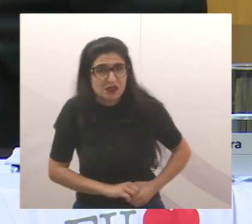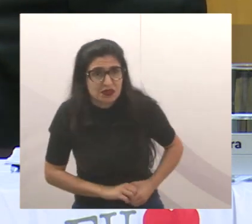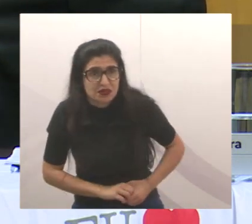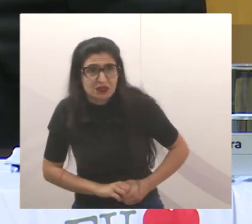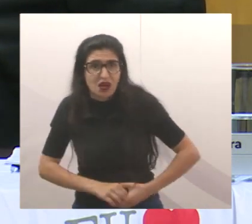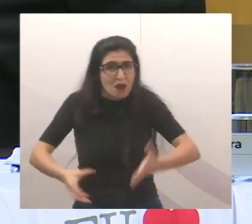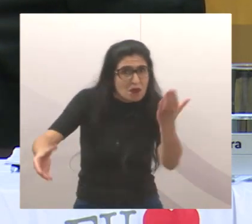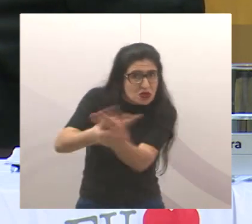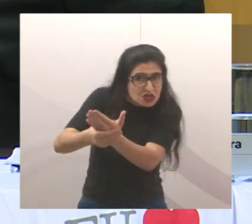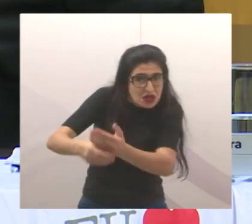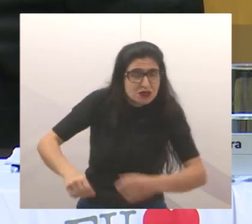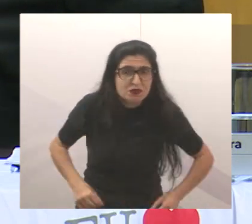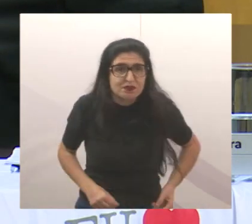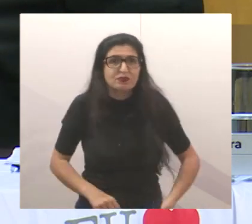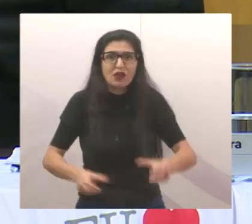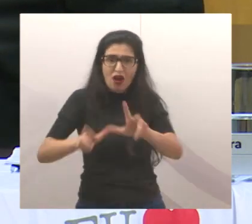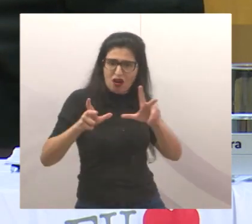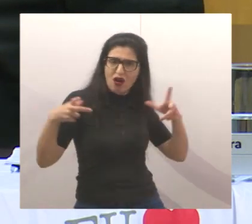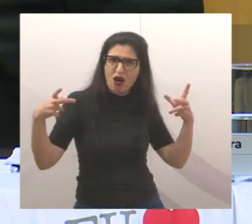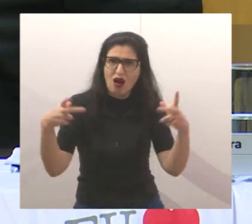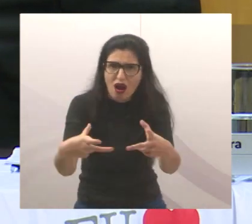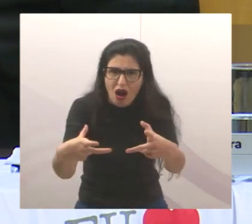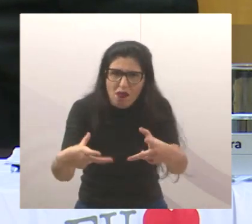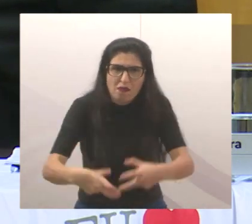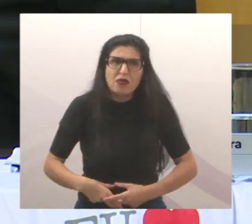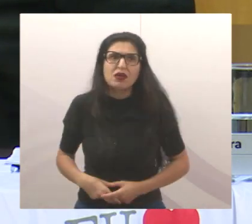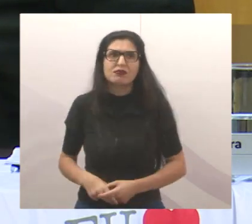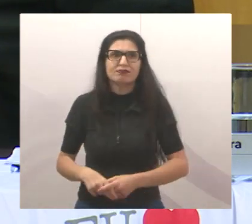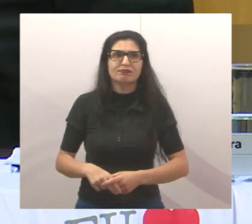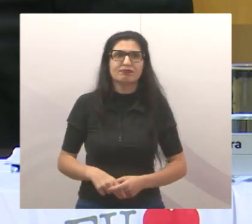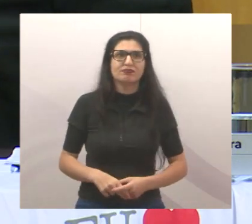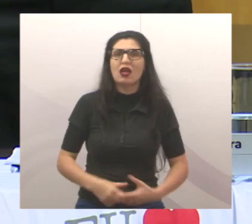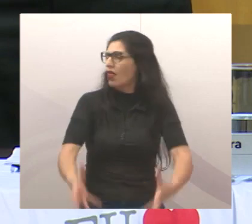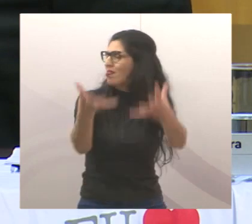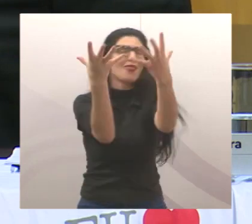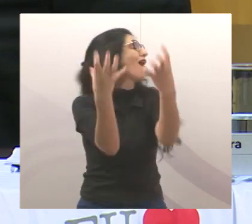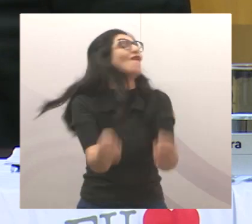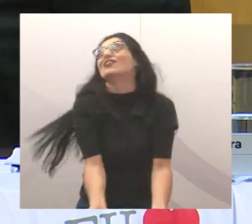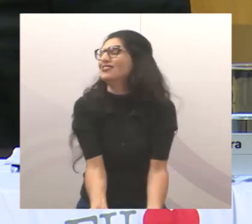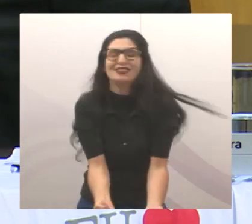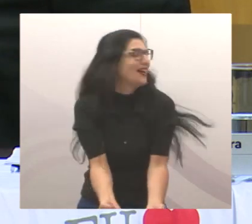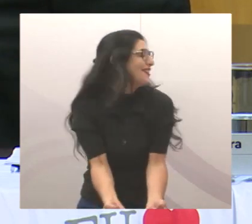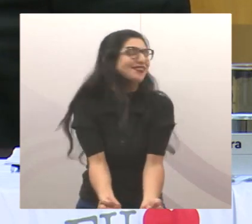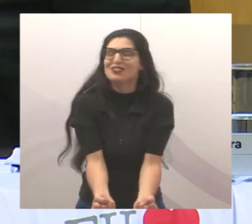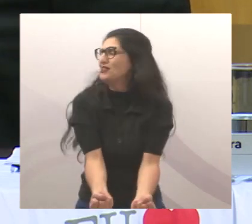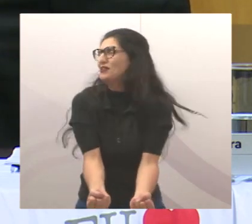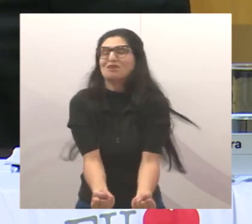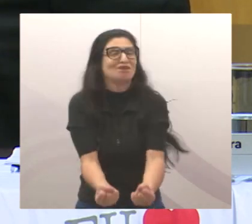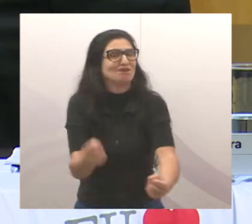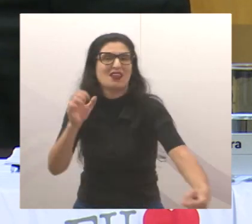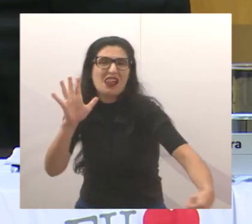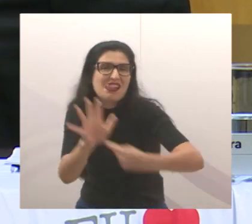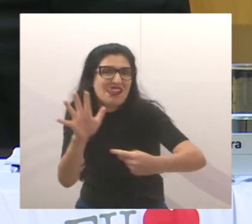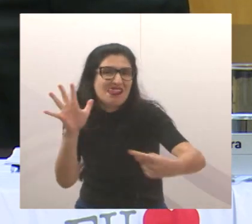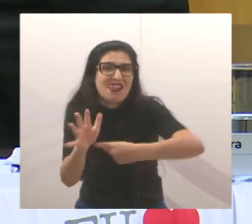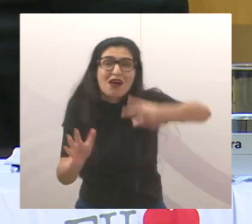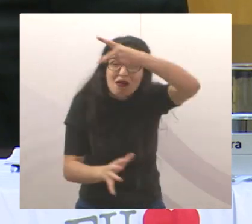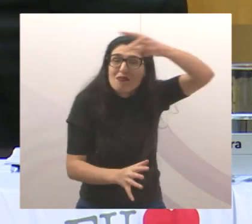a Câmara Municipal rejeitou a denúncia contra o prefeito Isaías